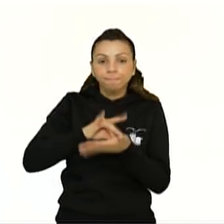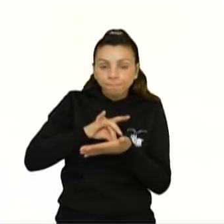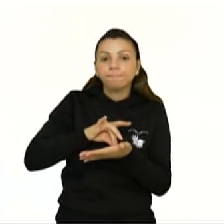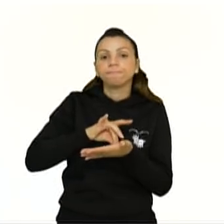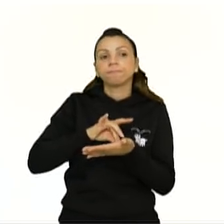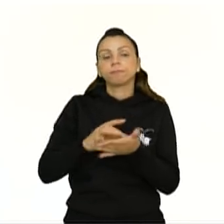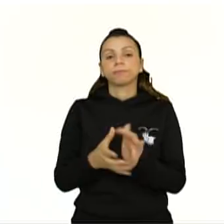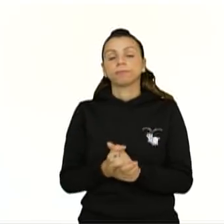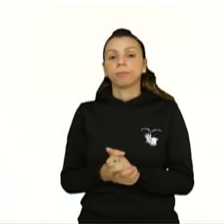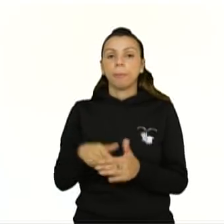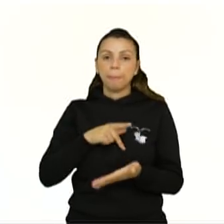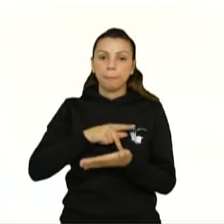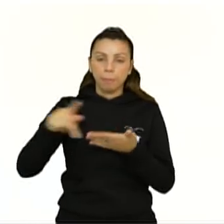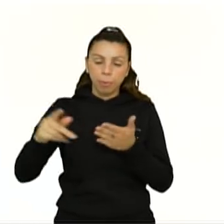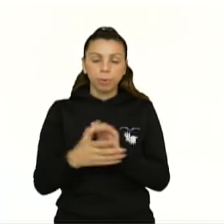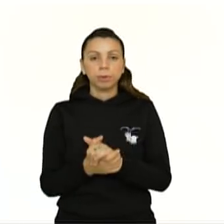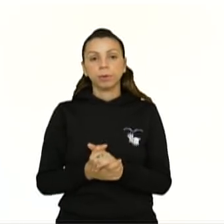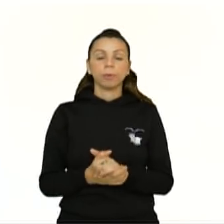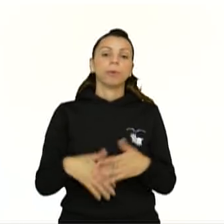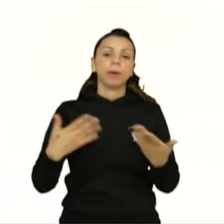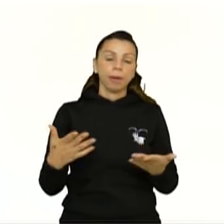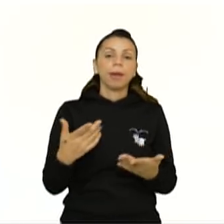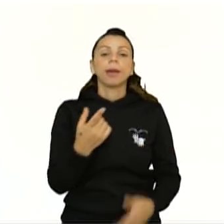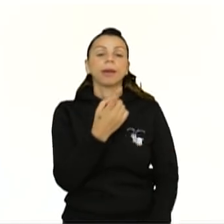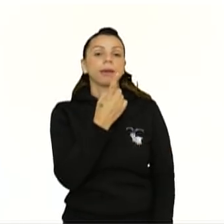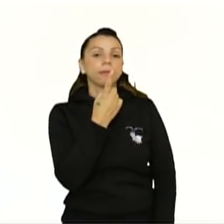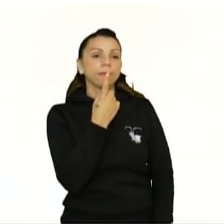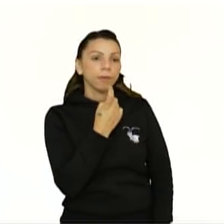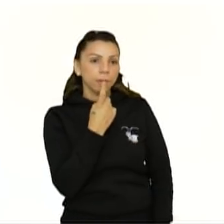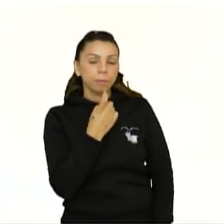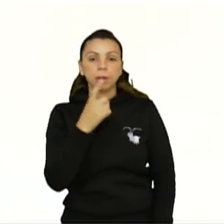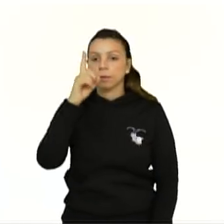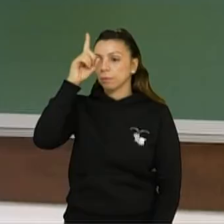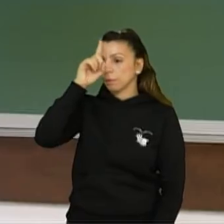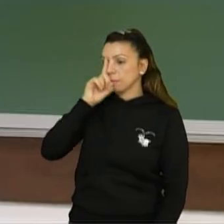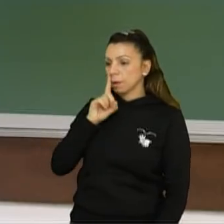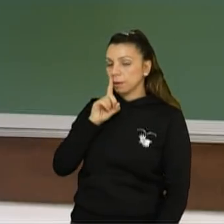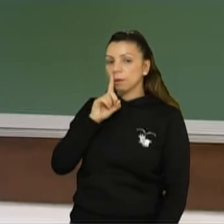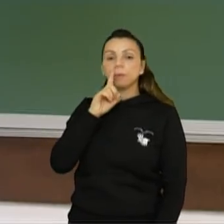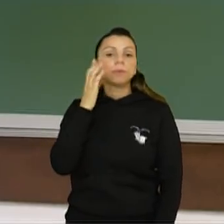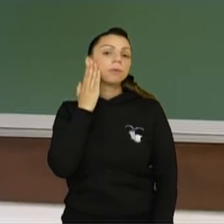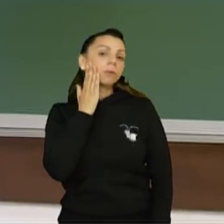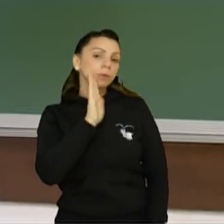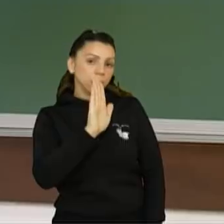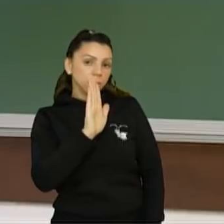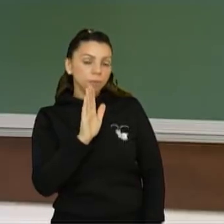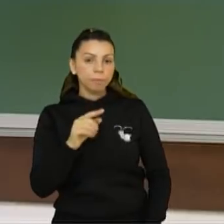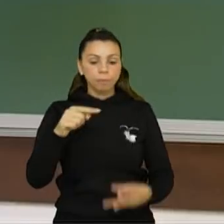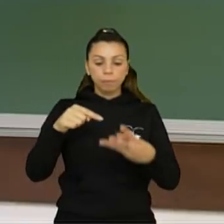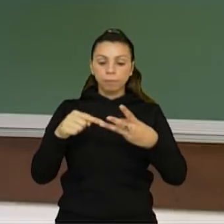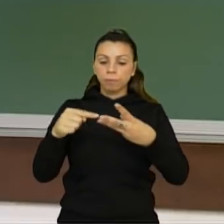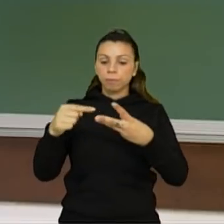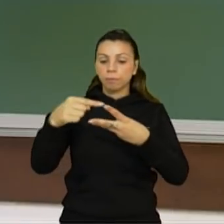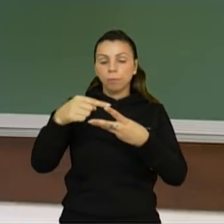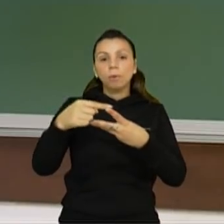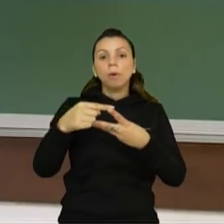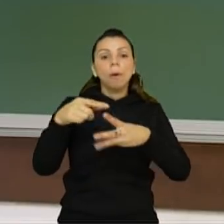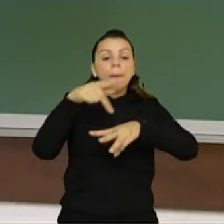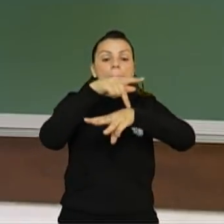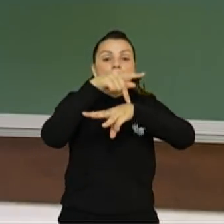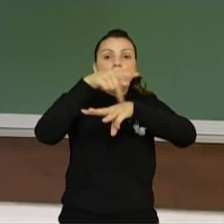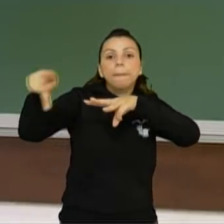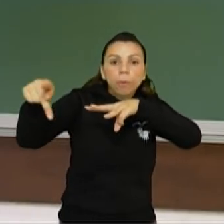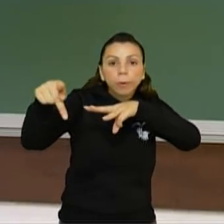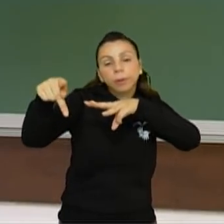Essas cores primárias são o vermelho, o amarelo e o azul. Essas cores são puras, elas não estão misturadas, elas vão